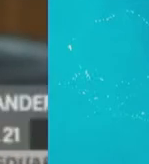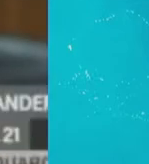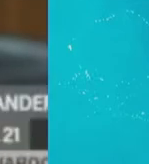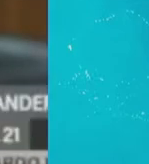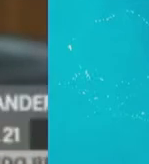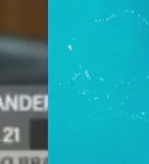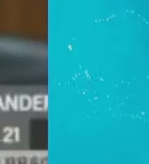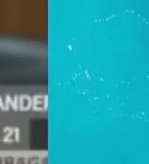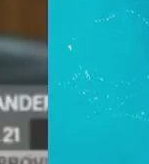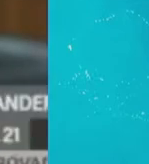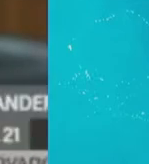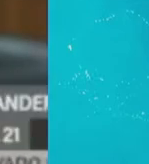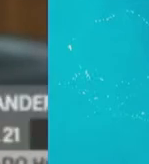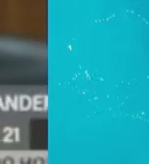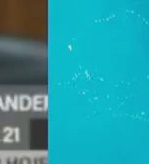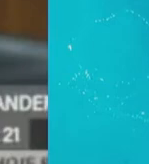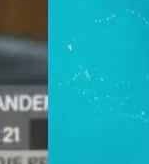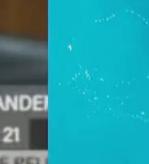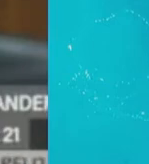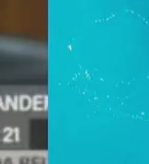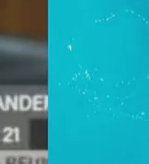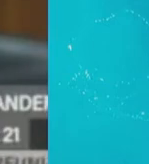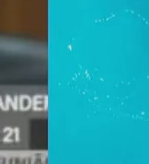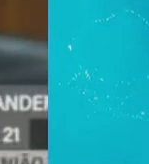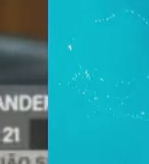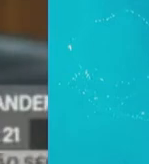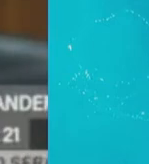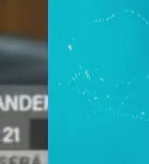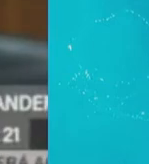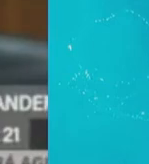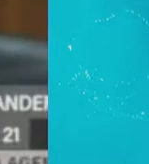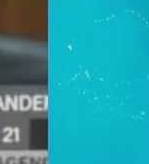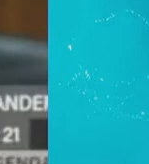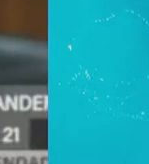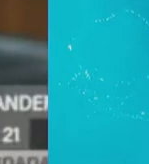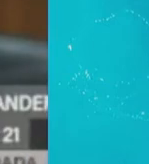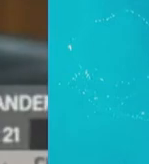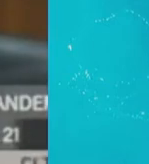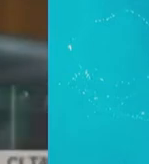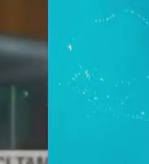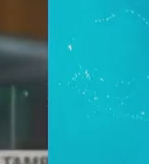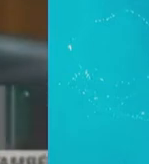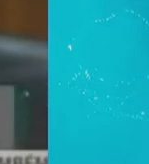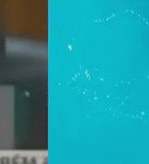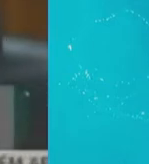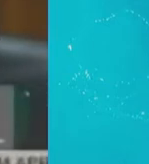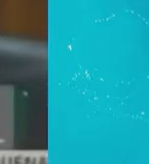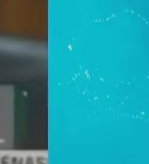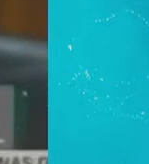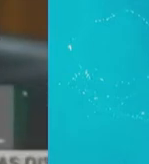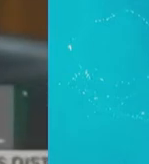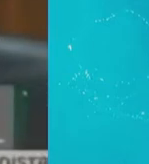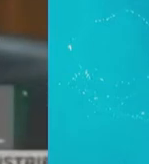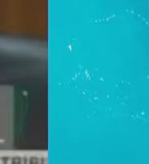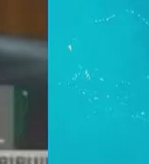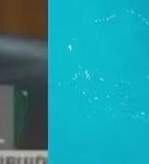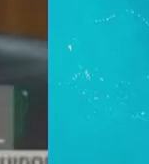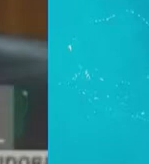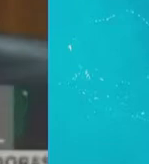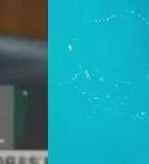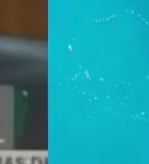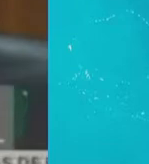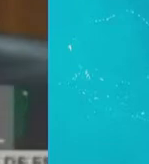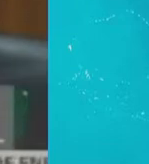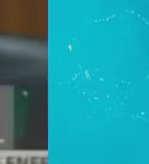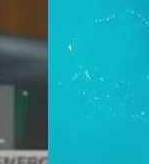mais para aceitar isso. Isso é uma vergonha, as pessoas se aproveitarem de uma pandemia, da fragilidade,